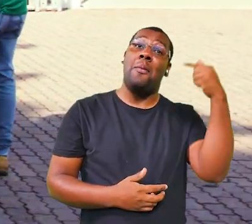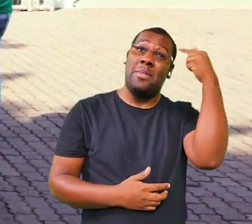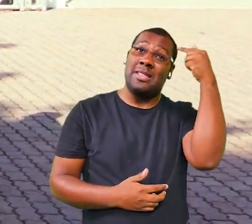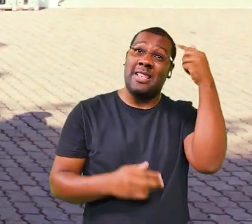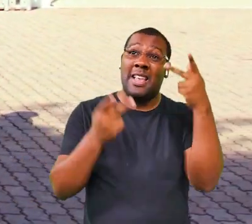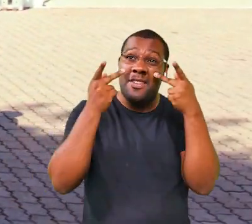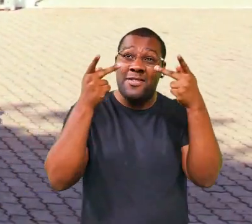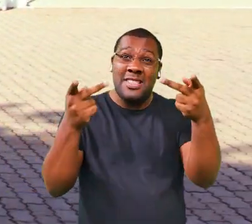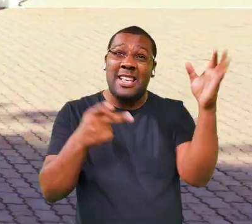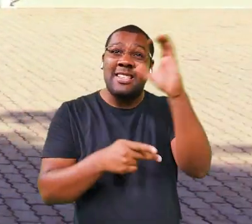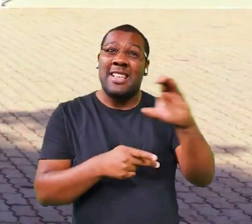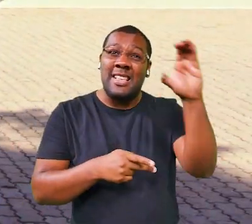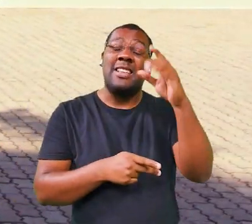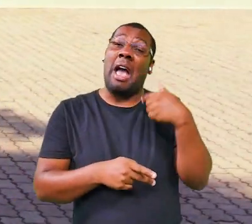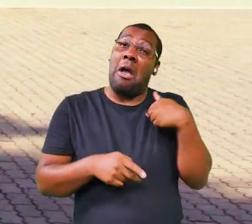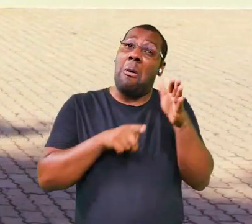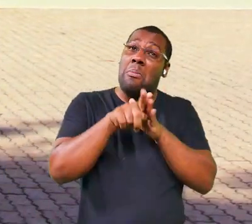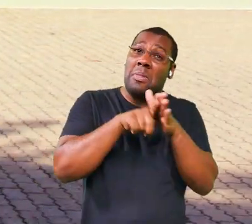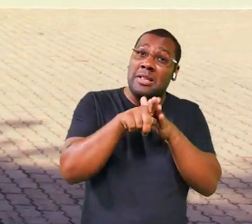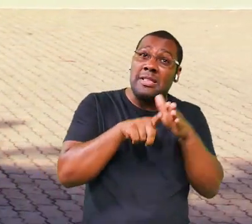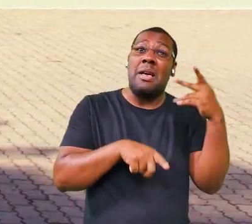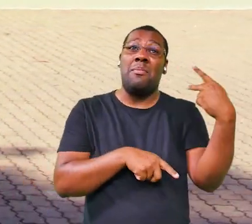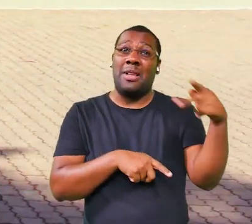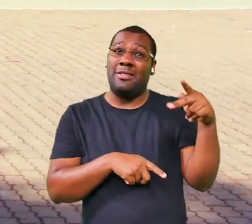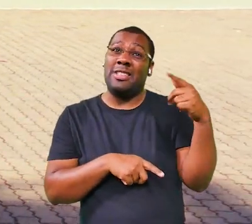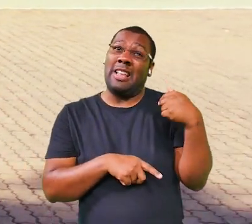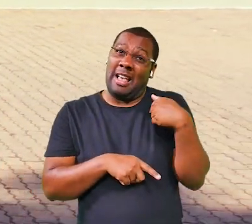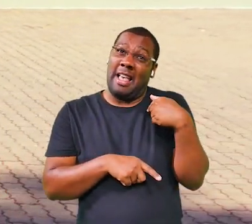área, agropecuária.